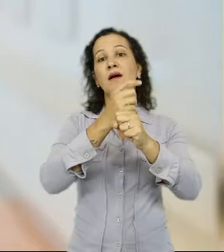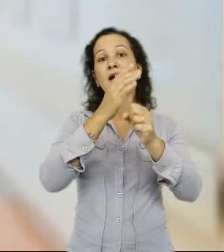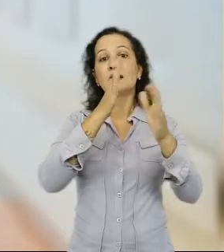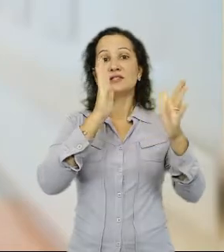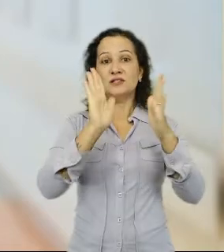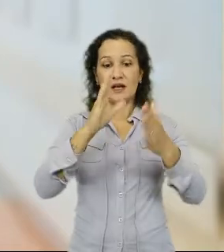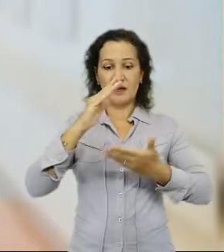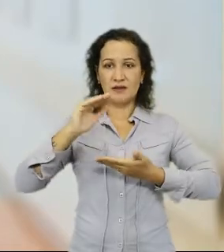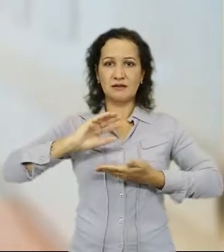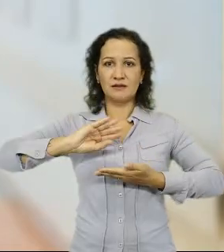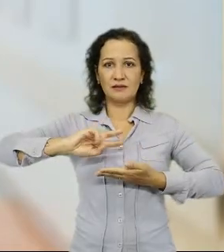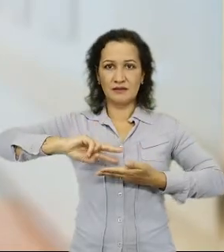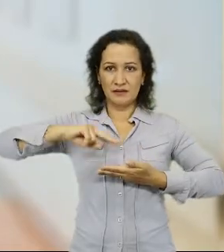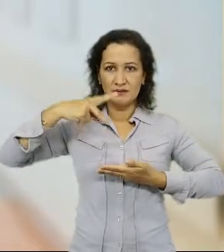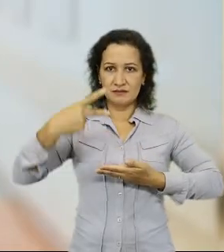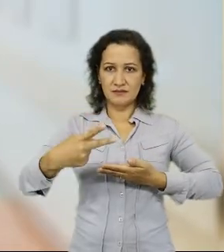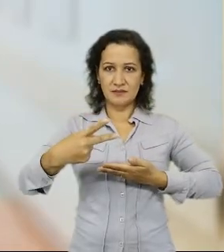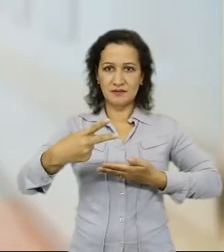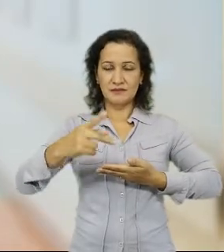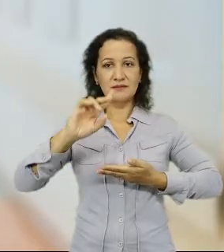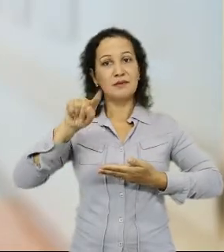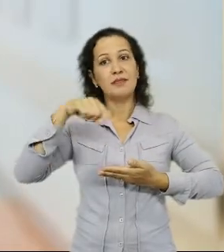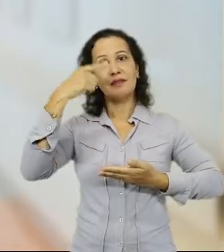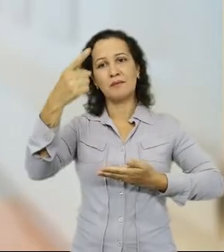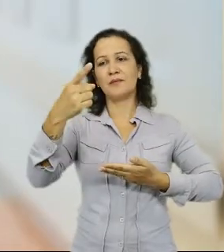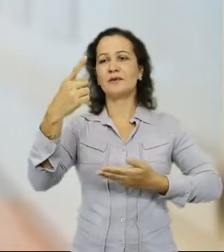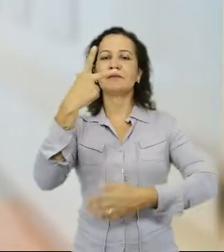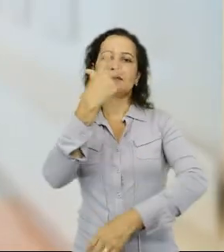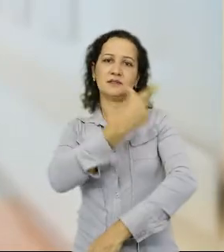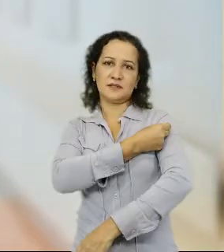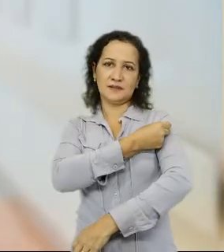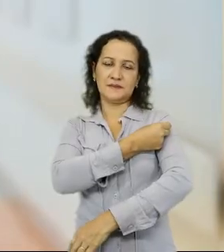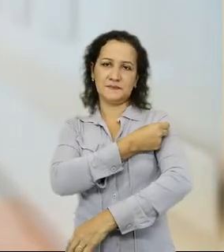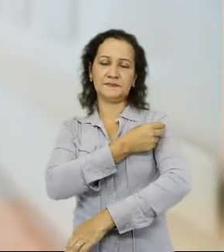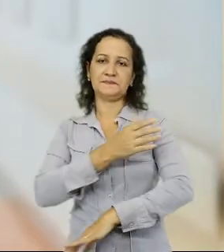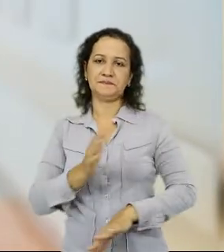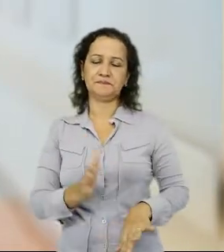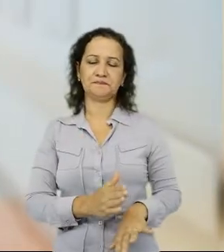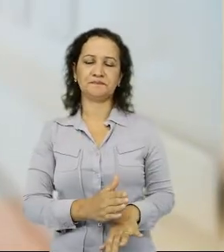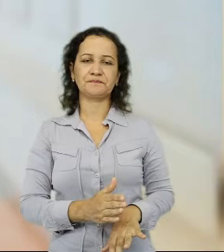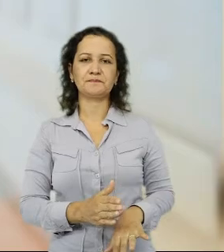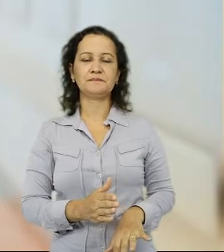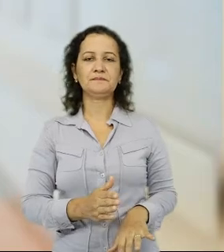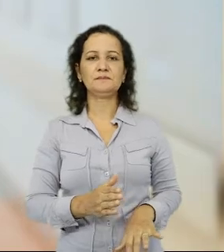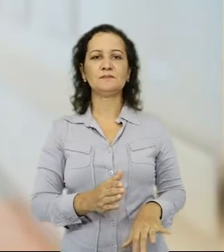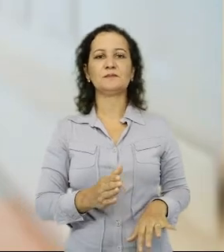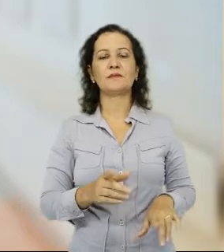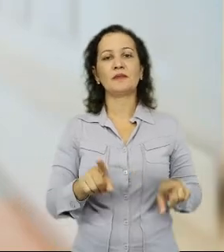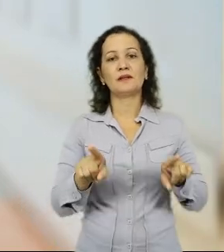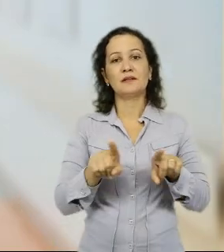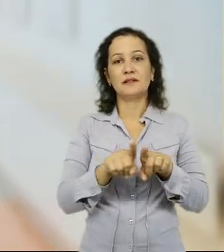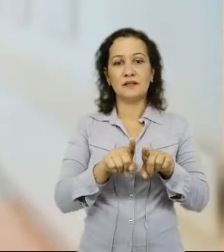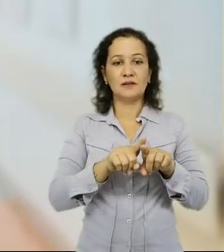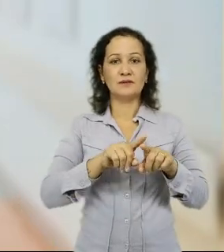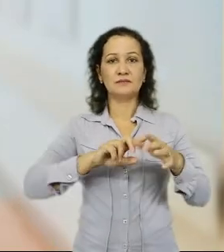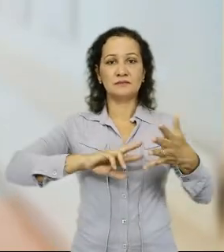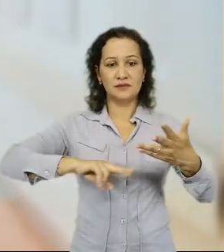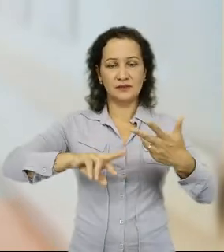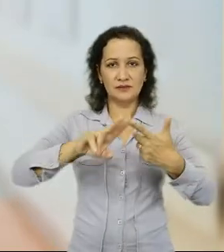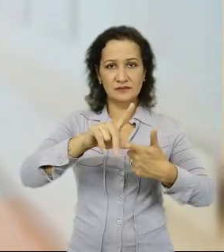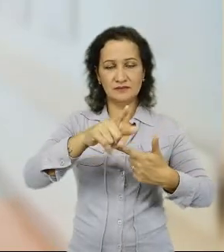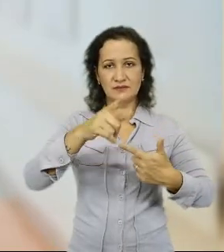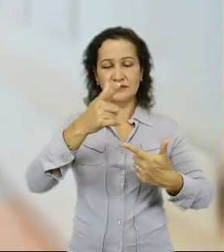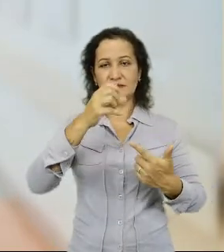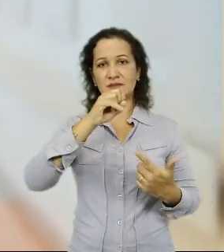adiamento da administração de um imunobiológico, de maneira em geral, são o usuário de dose imunossupressora de corticosteroide,